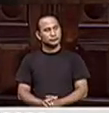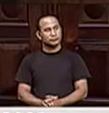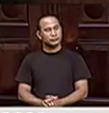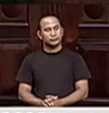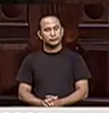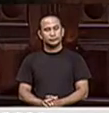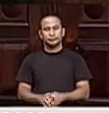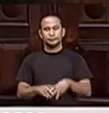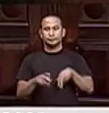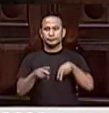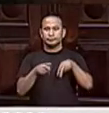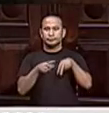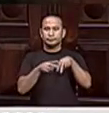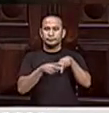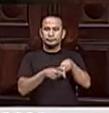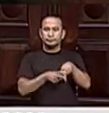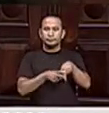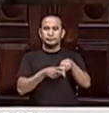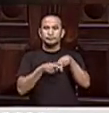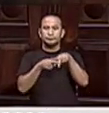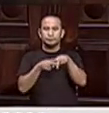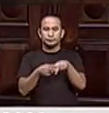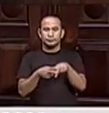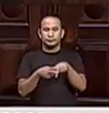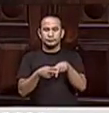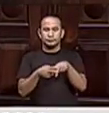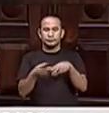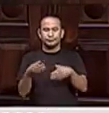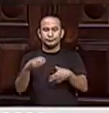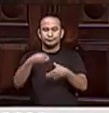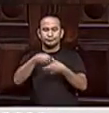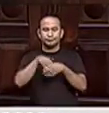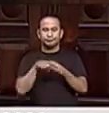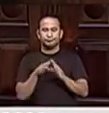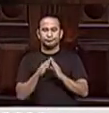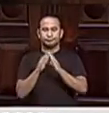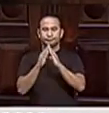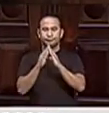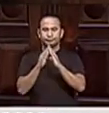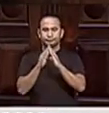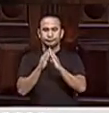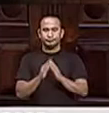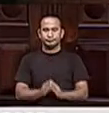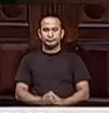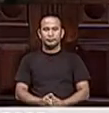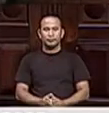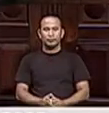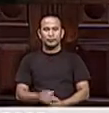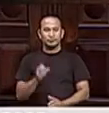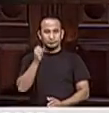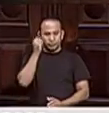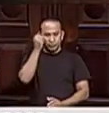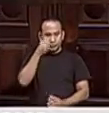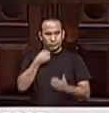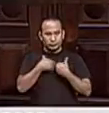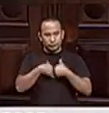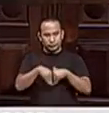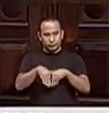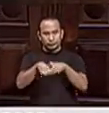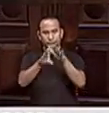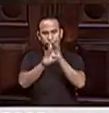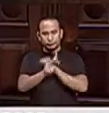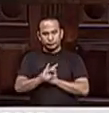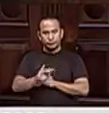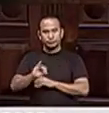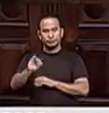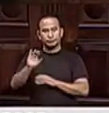da prisão albergue domiciliar. O senador permaneceria durante o dia no exercício